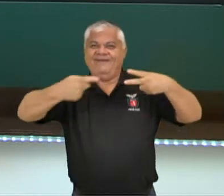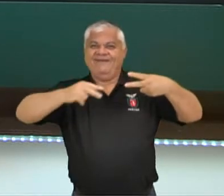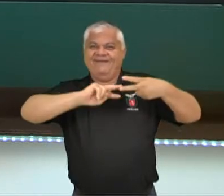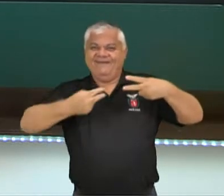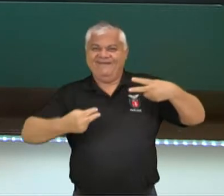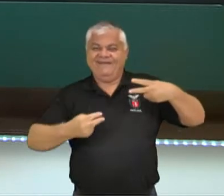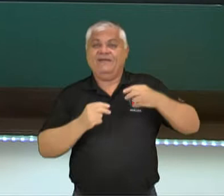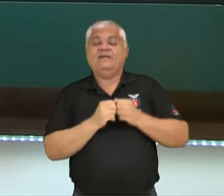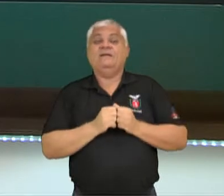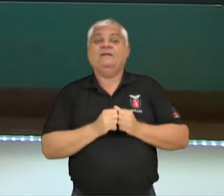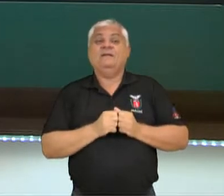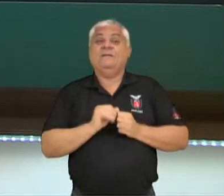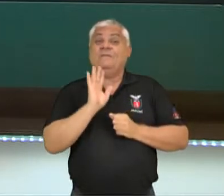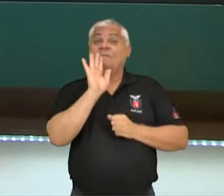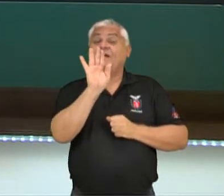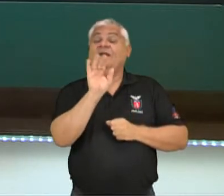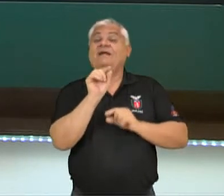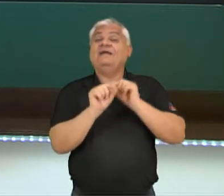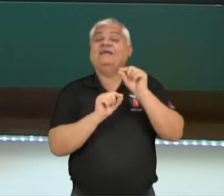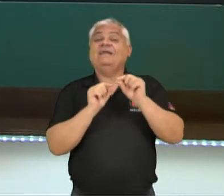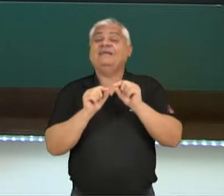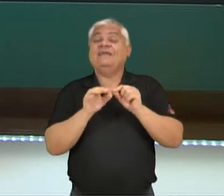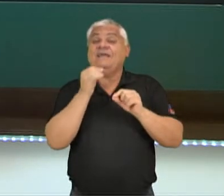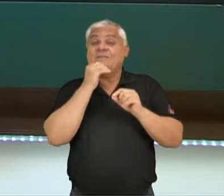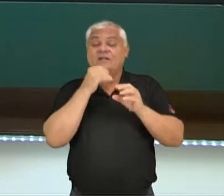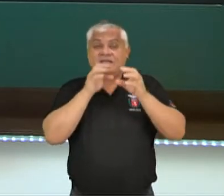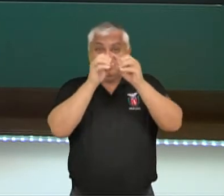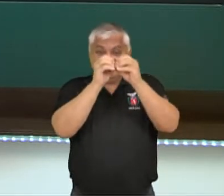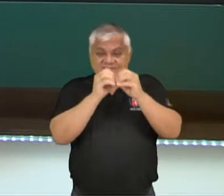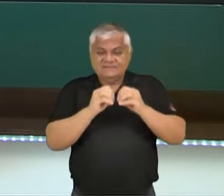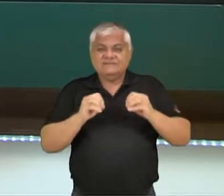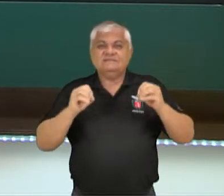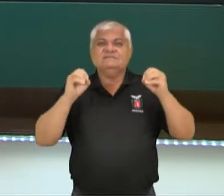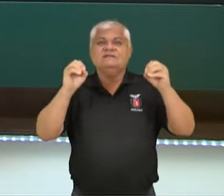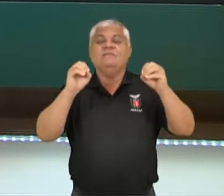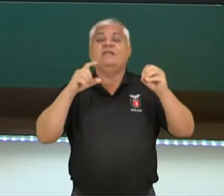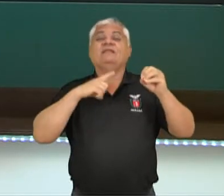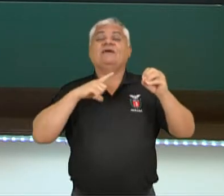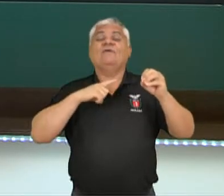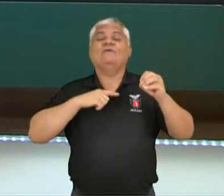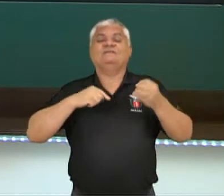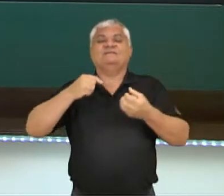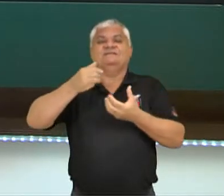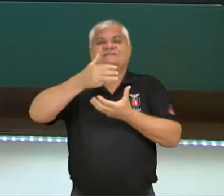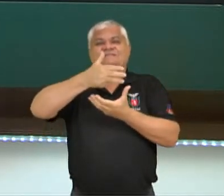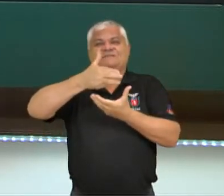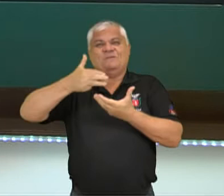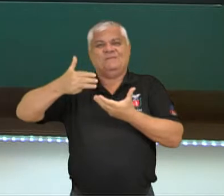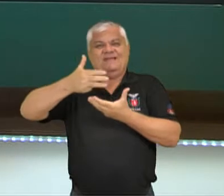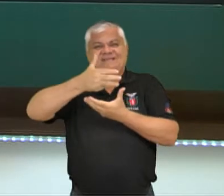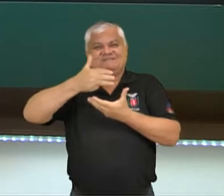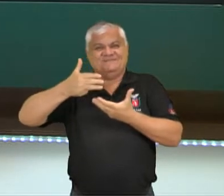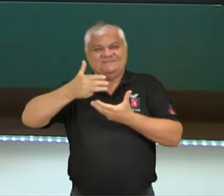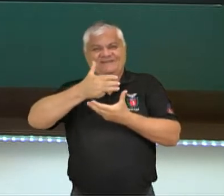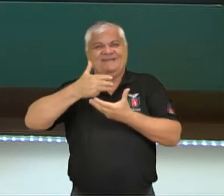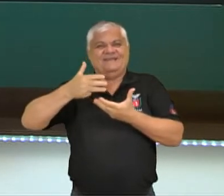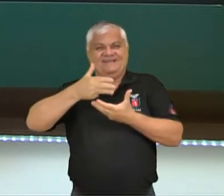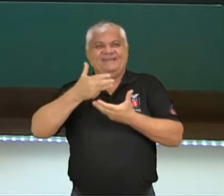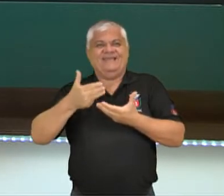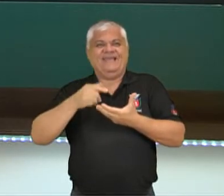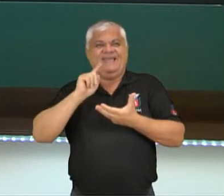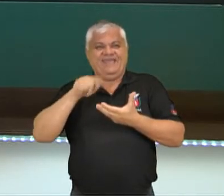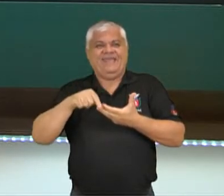que a organela que faz essa correta separação está no citoplasma e ela é chamada de